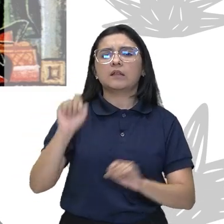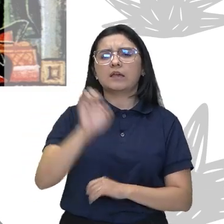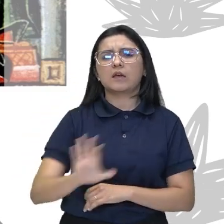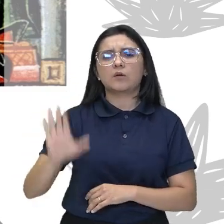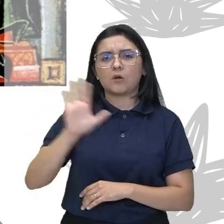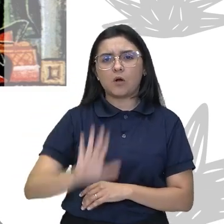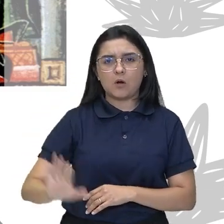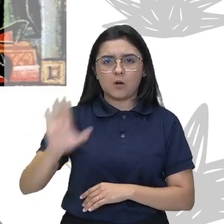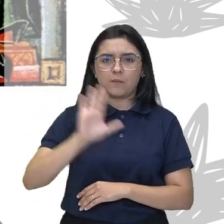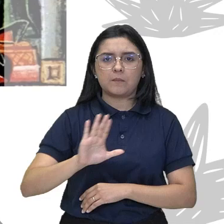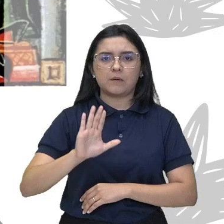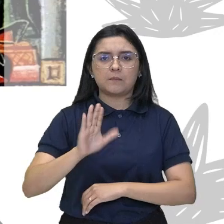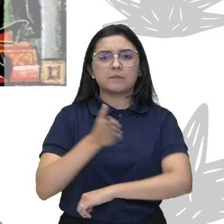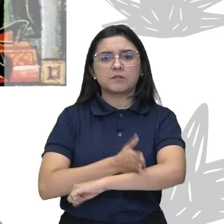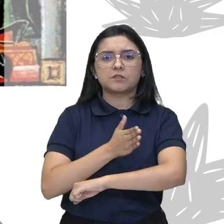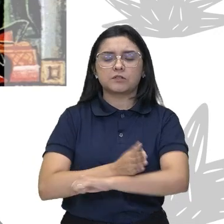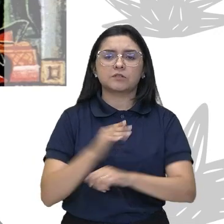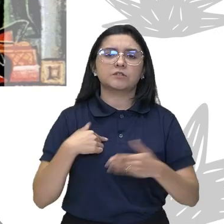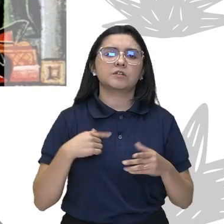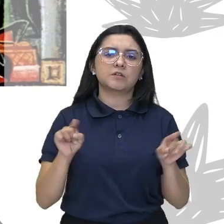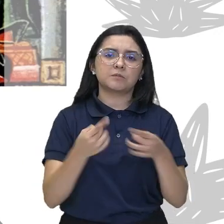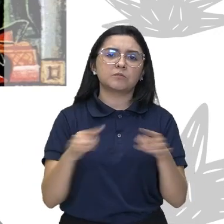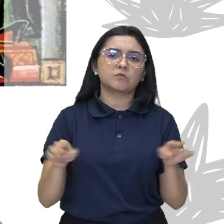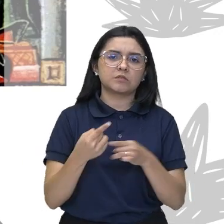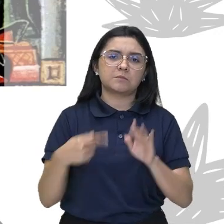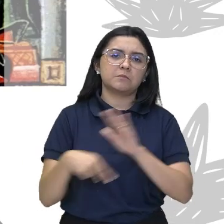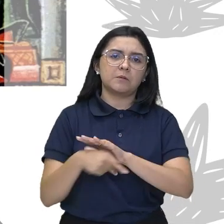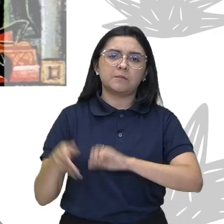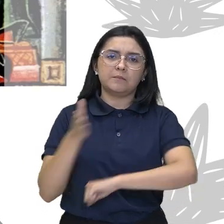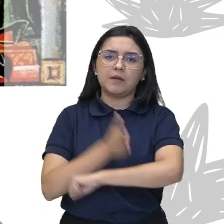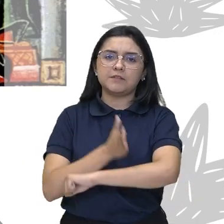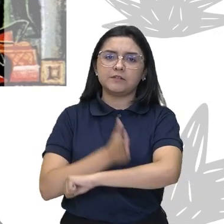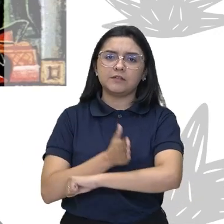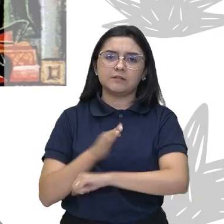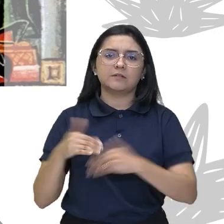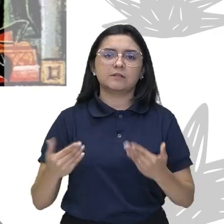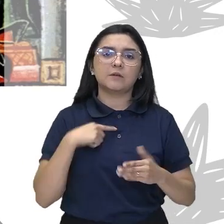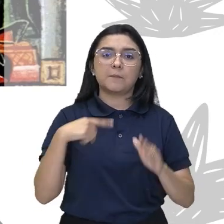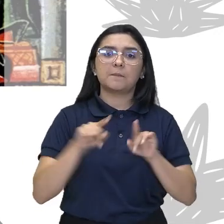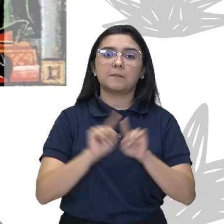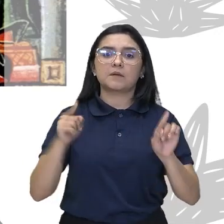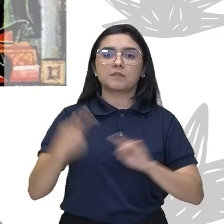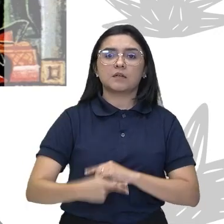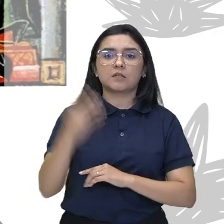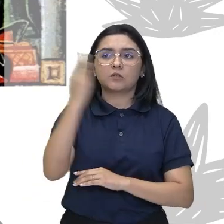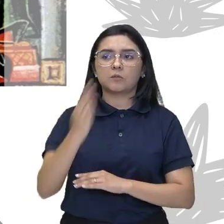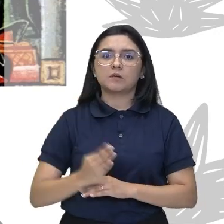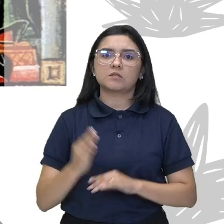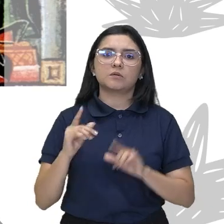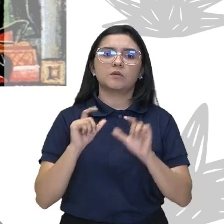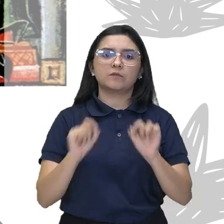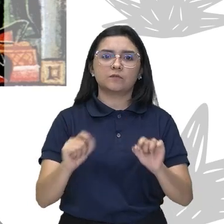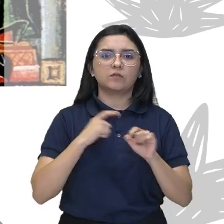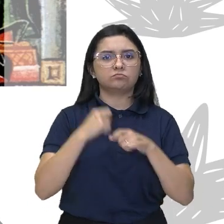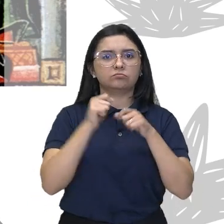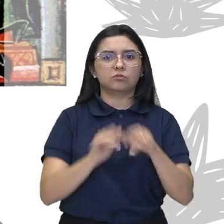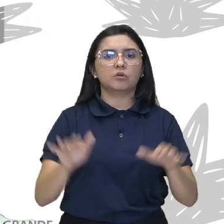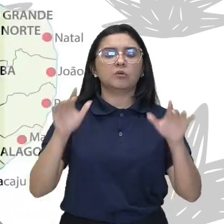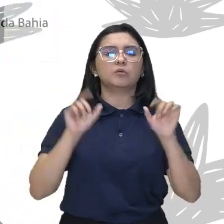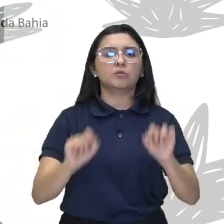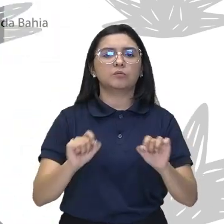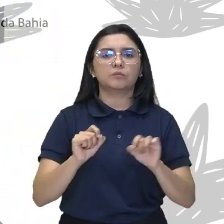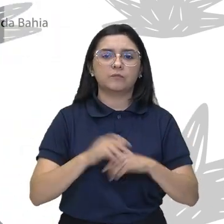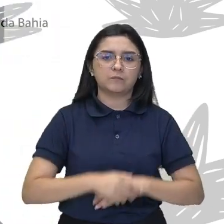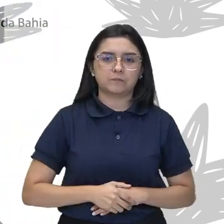na época das cantigas medievais. Mas aqui no Brasil, elas acabaram florescendo de maneira mais evidente